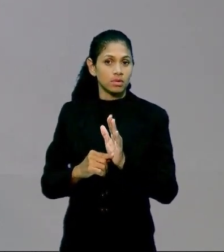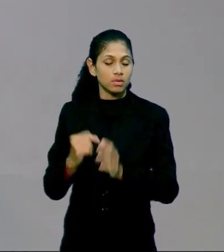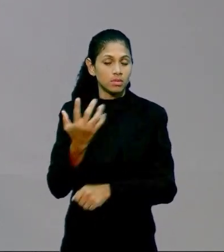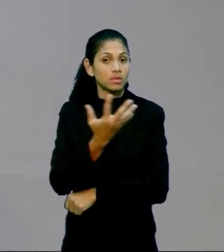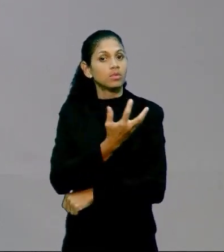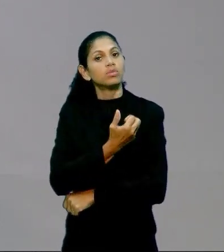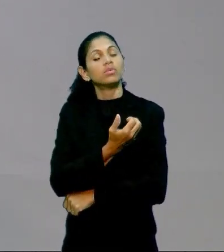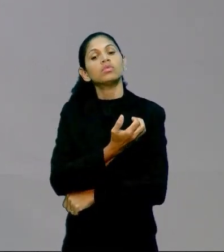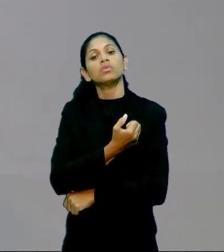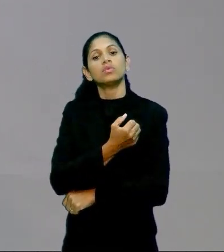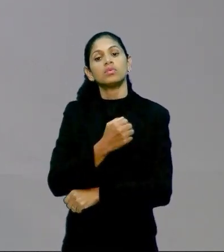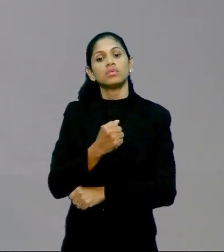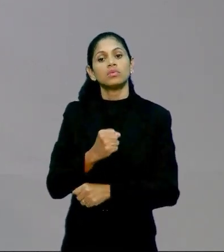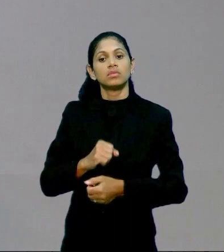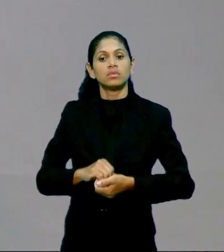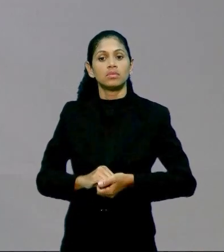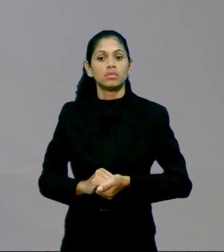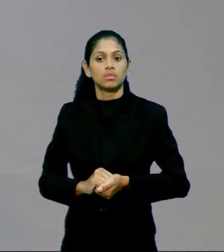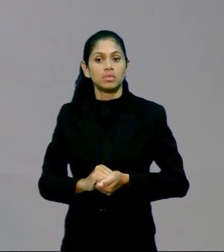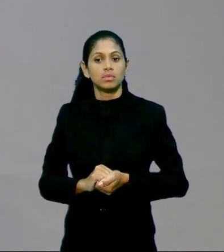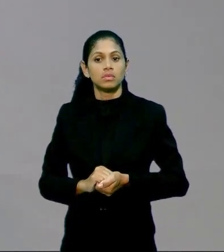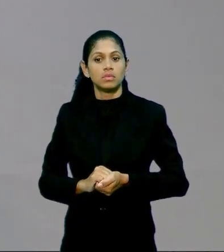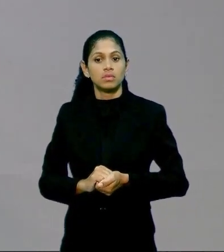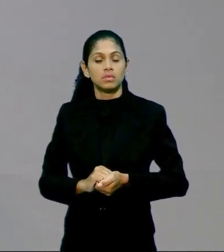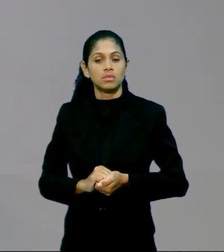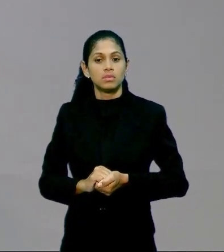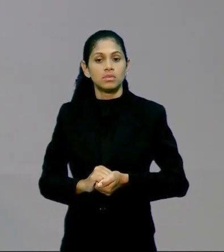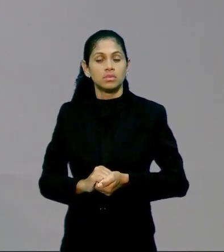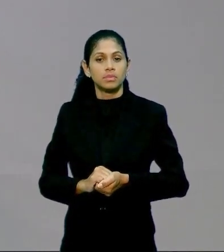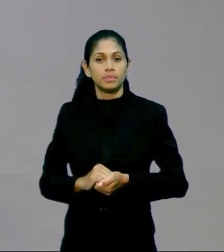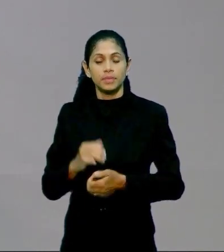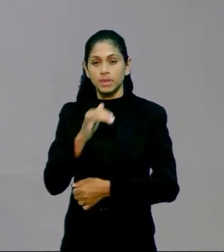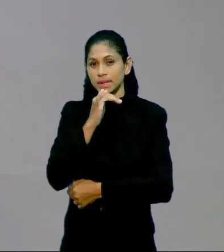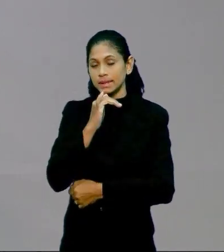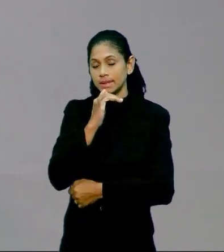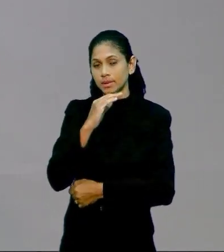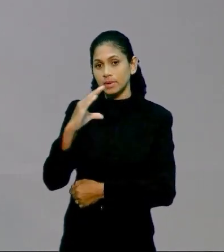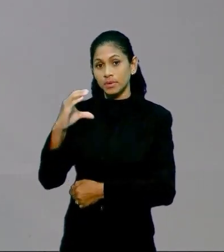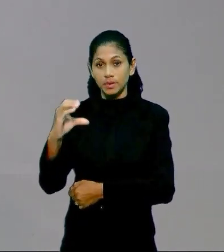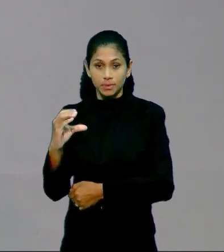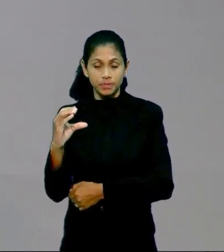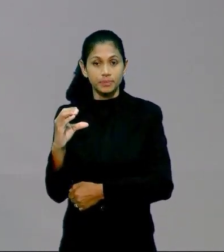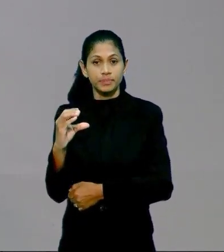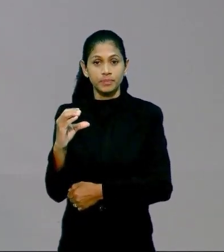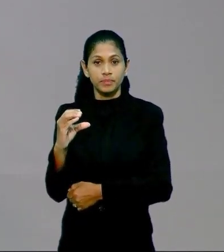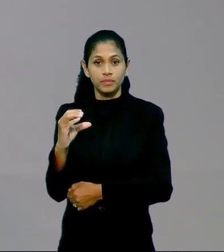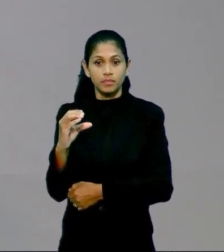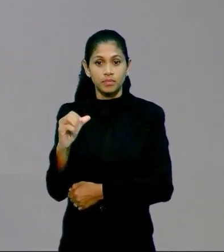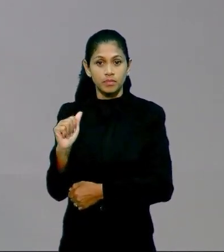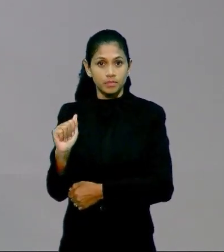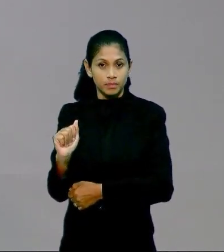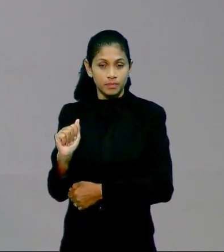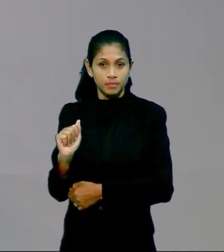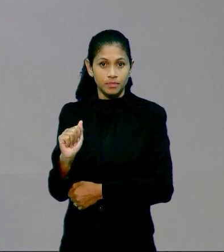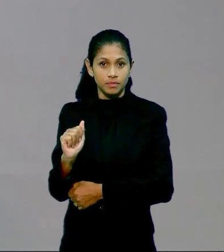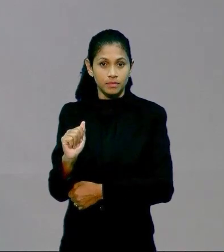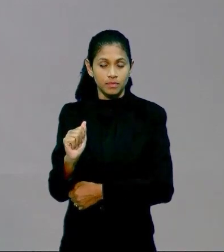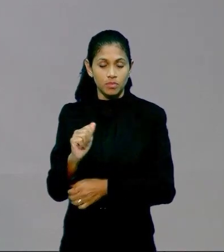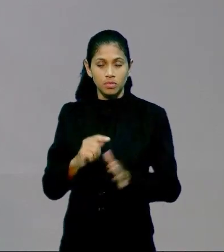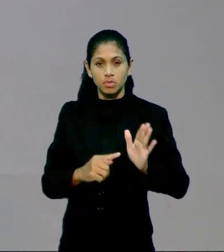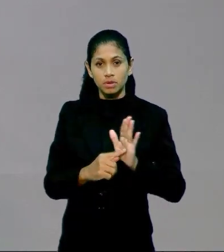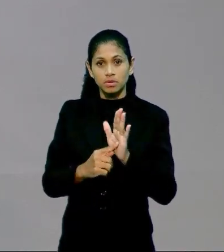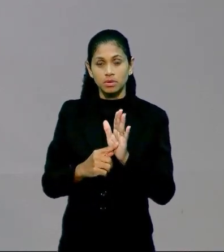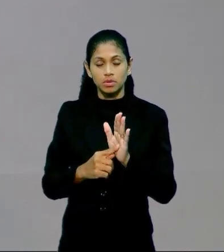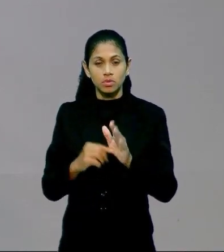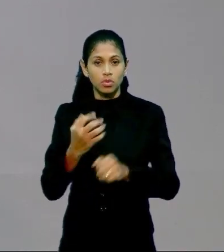carbono, é o número atômico 6. Então, se você tiver mais de um átomo com